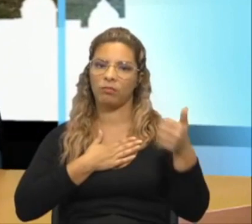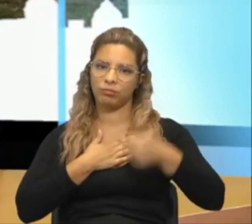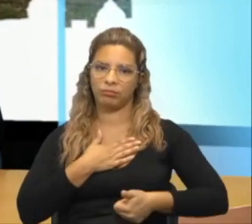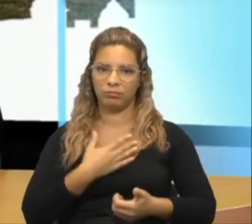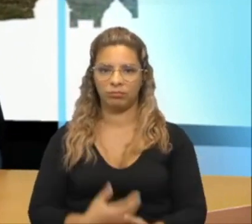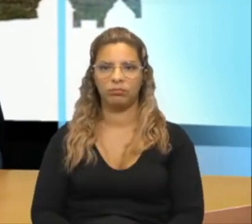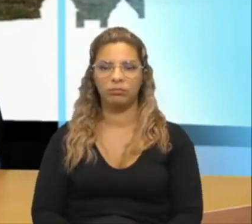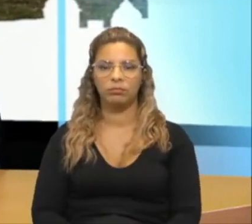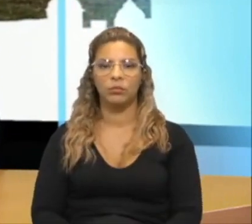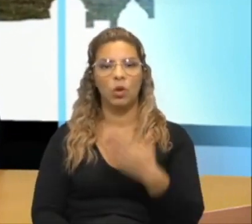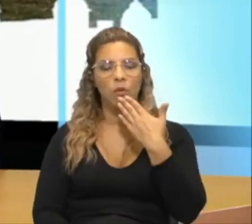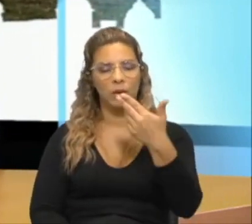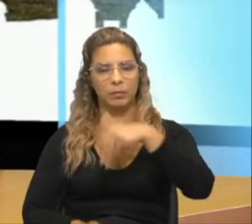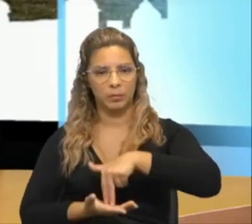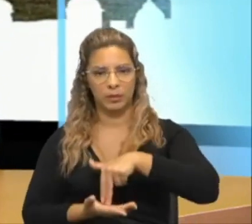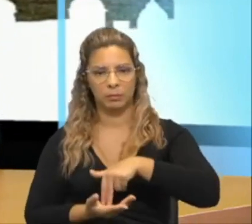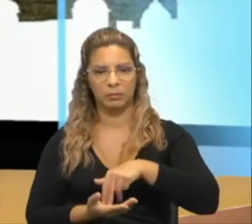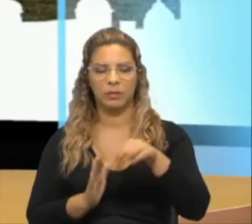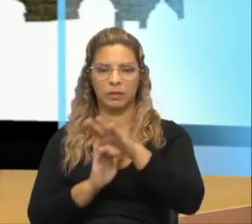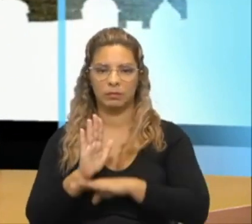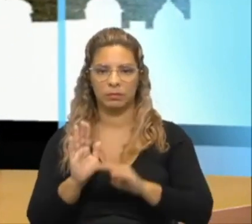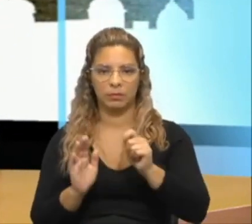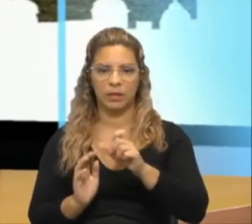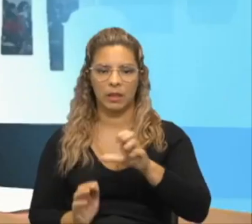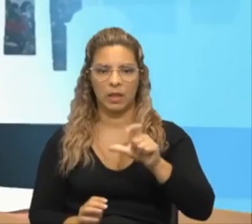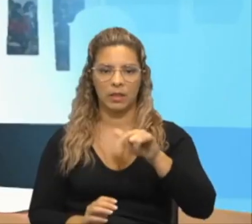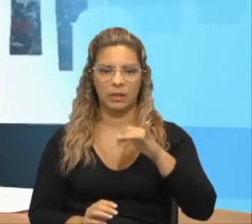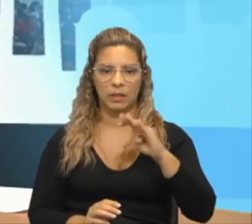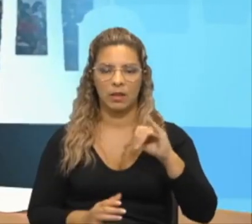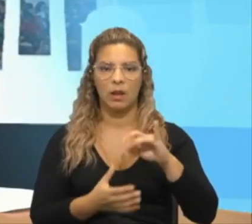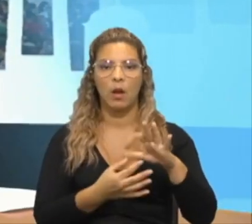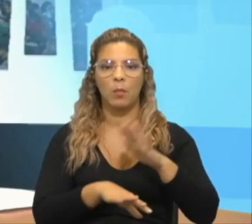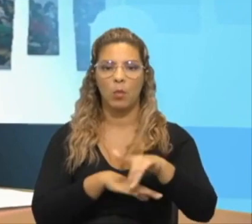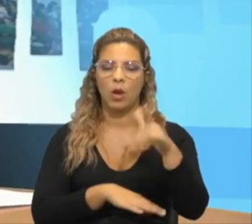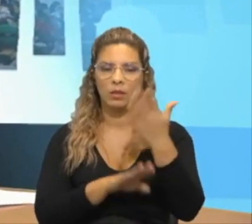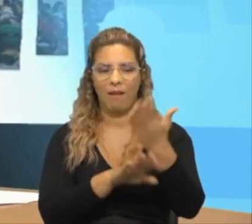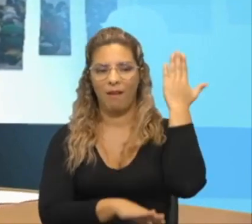António Capela, agradeço-lhe ter estado aqui no programa Eclésia, Foi um gosto, muito a recordar essa intervenção